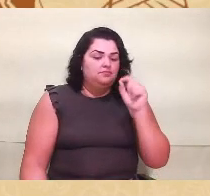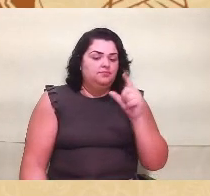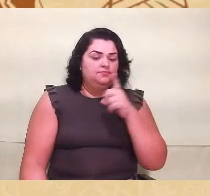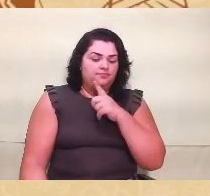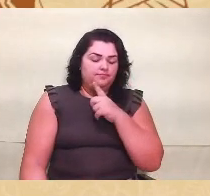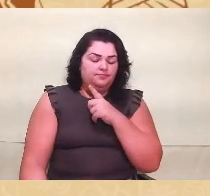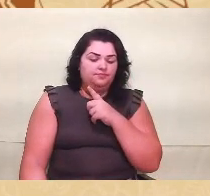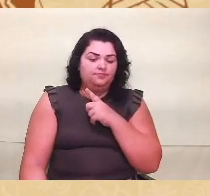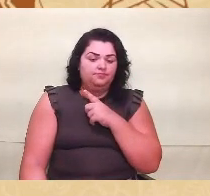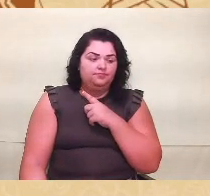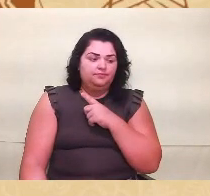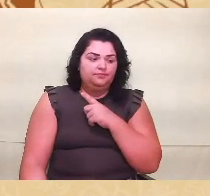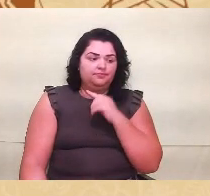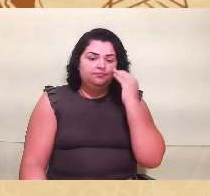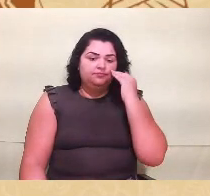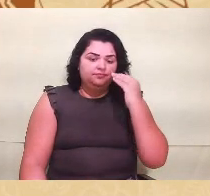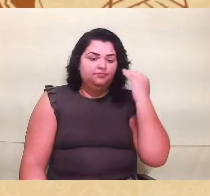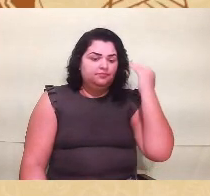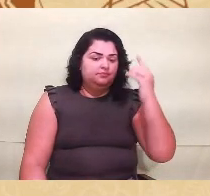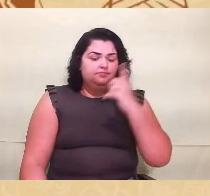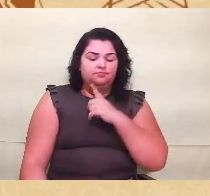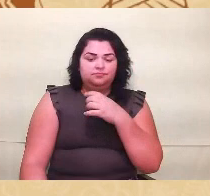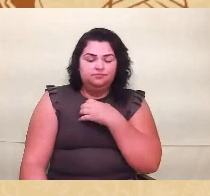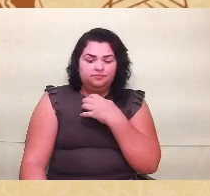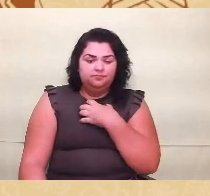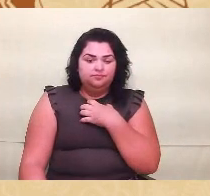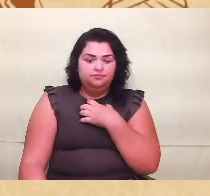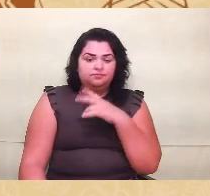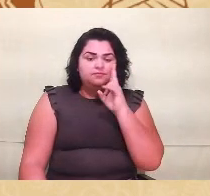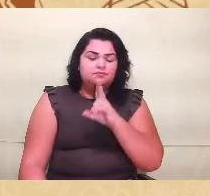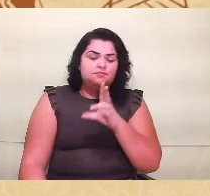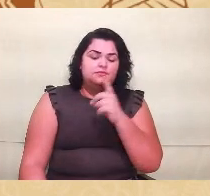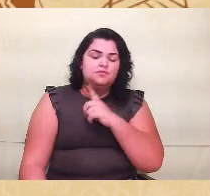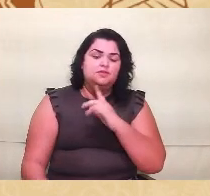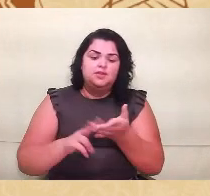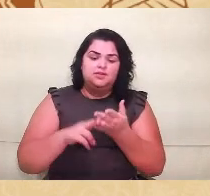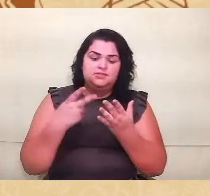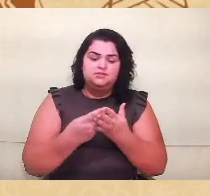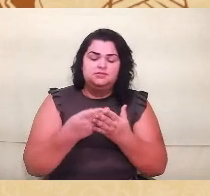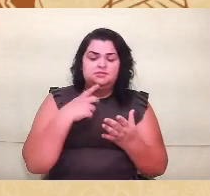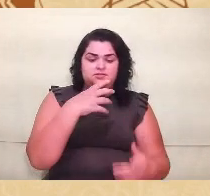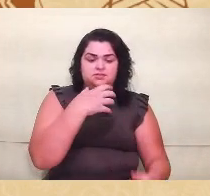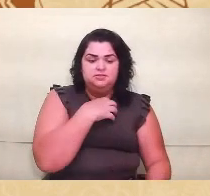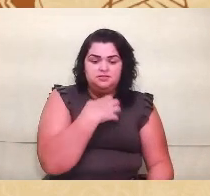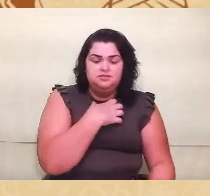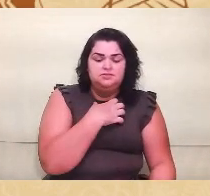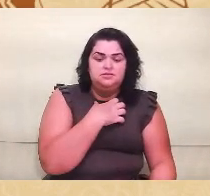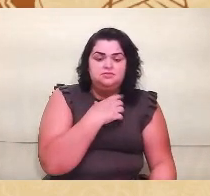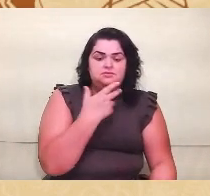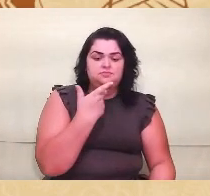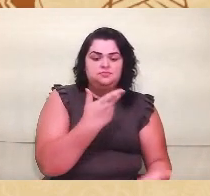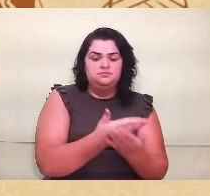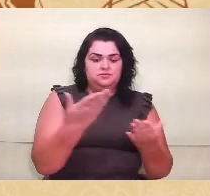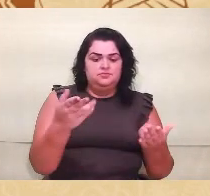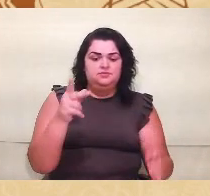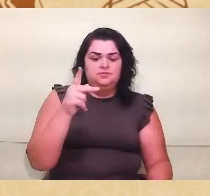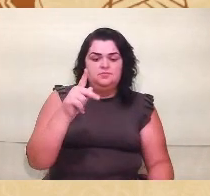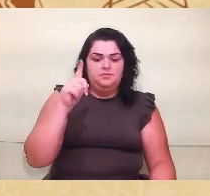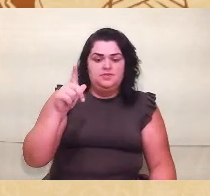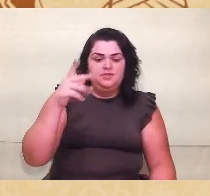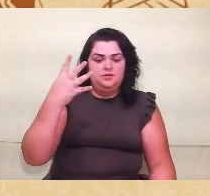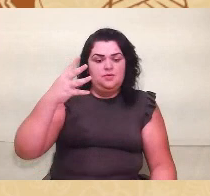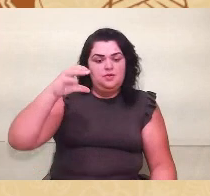que eu me vi muito representada pela manifestação de vocês com o PL